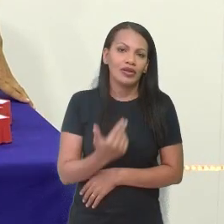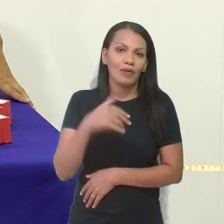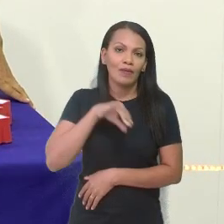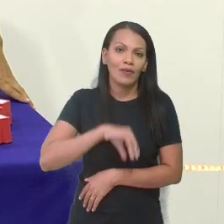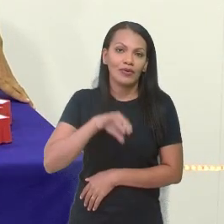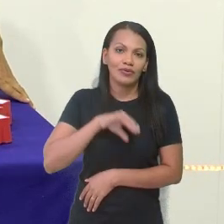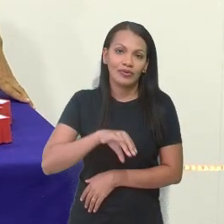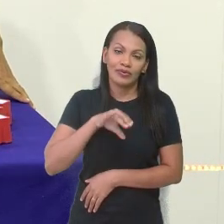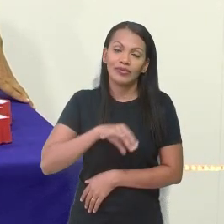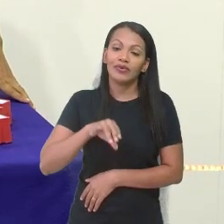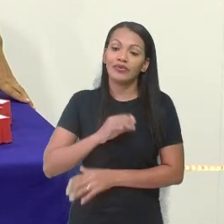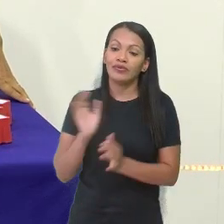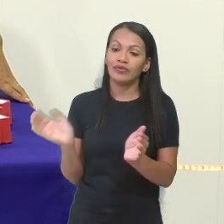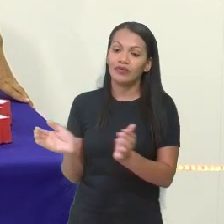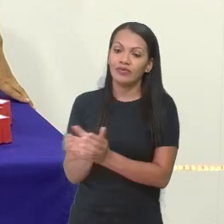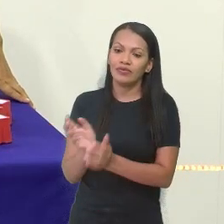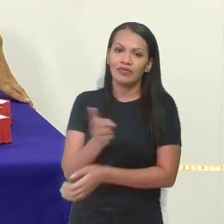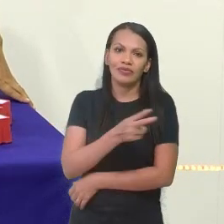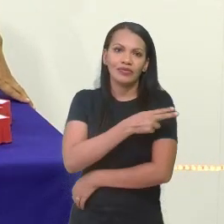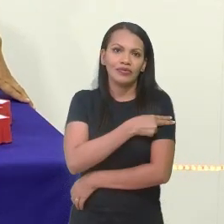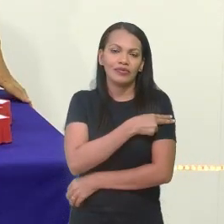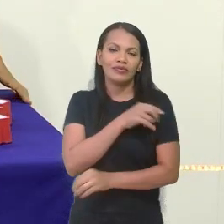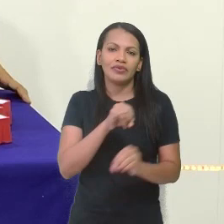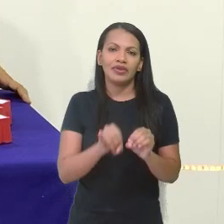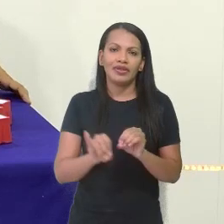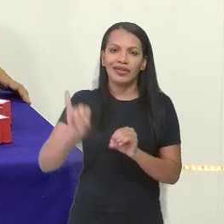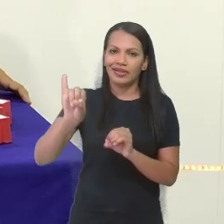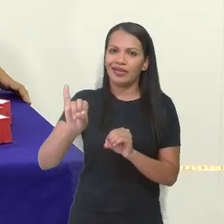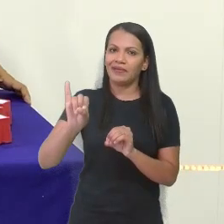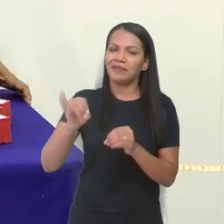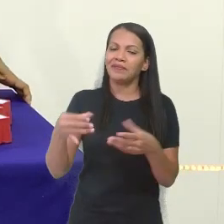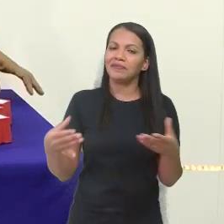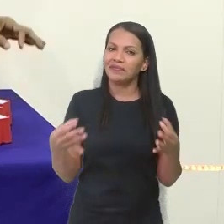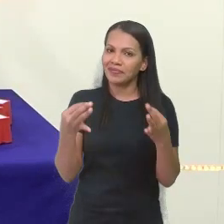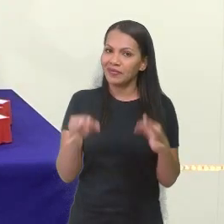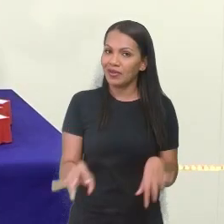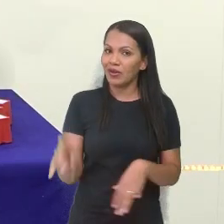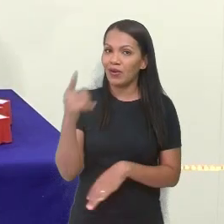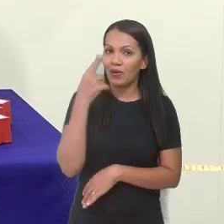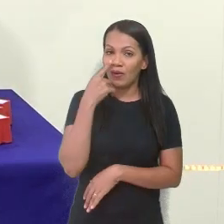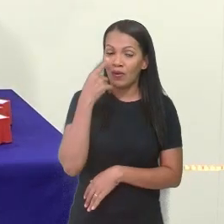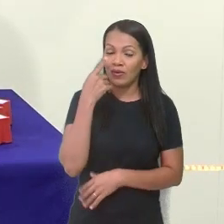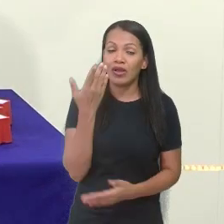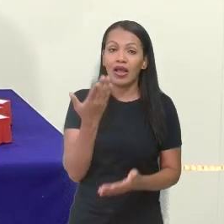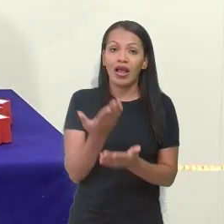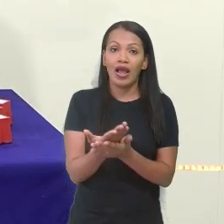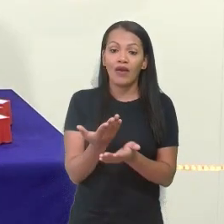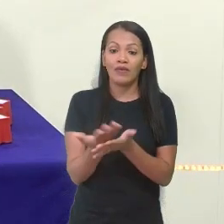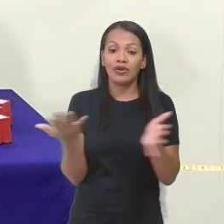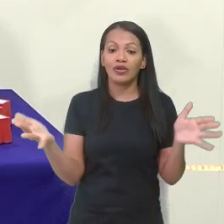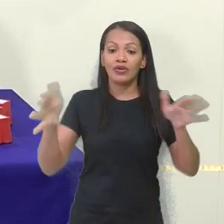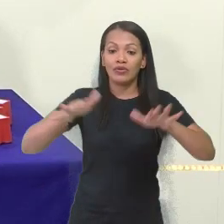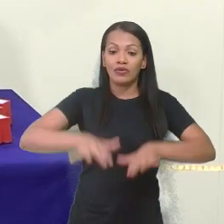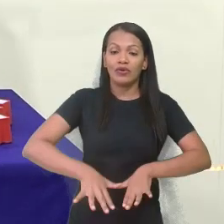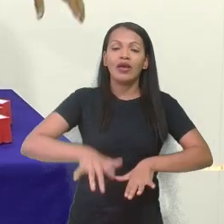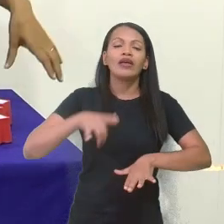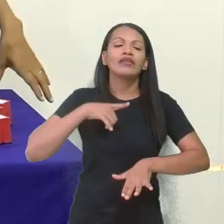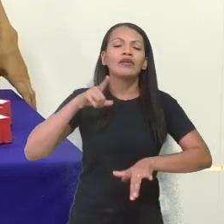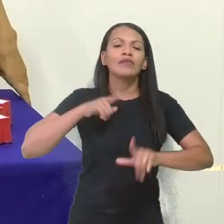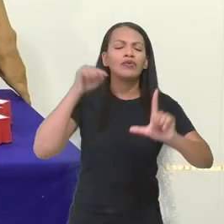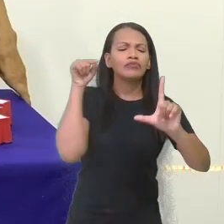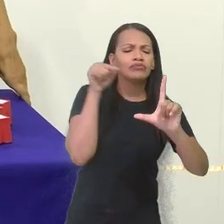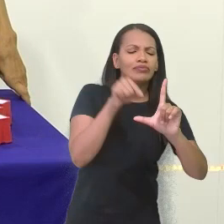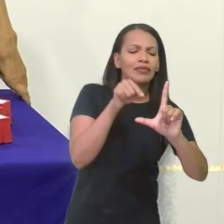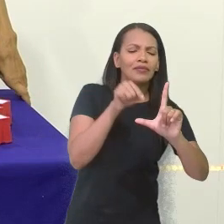portuguesa para as turmas do segundo ano e do Se Liga. Olha só, para tornar essa aula mais inclusiva, logo aqui